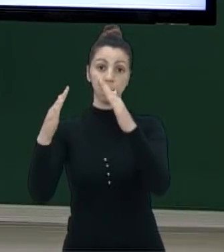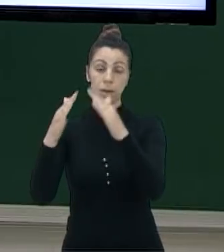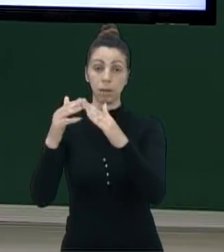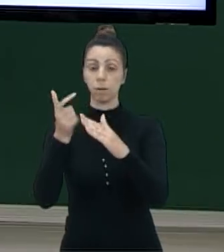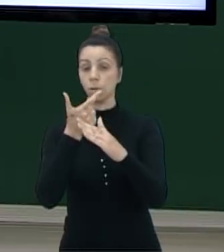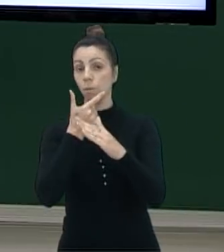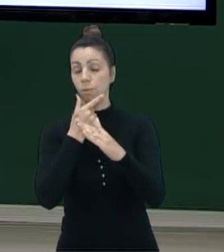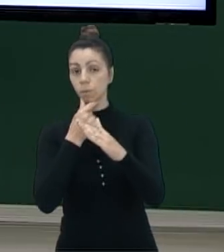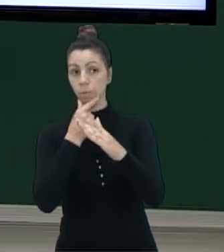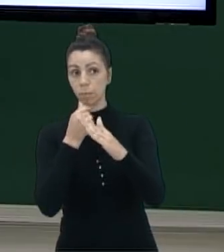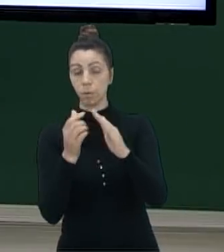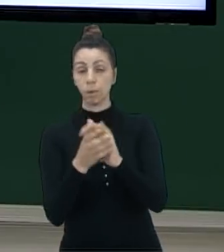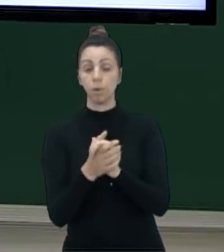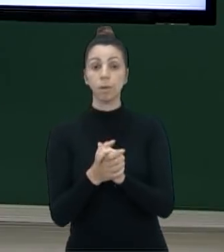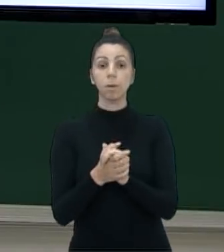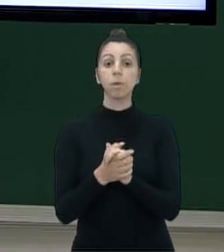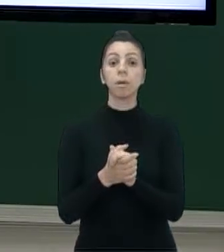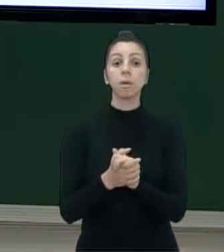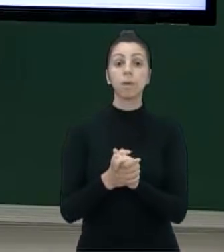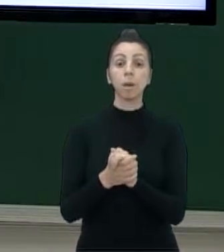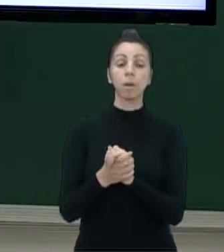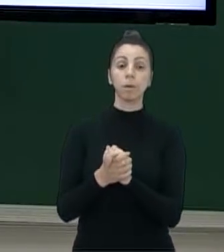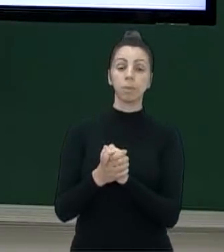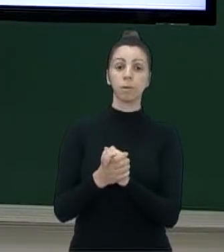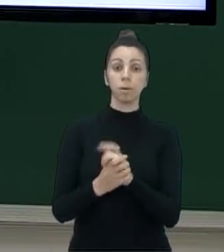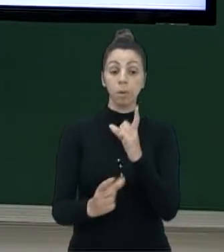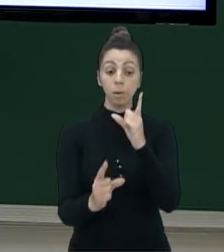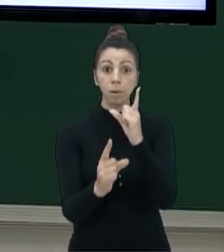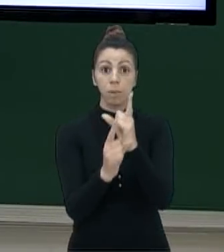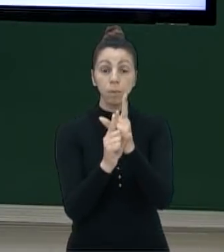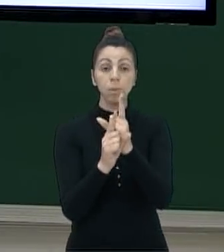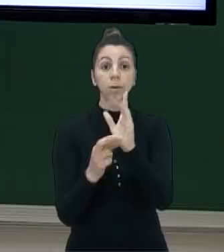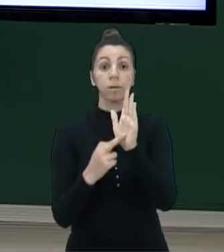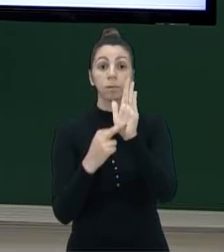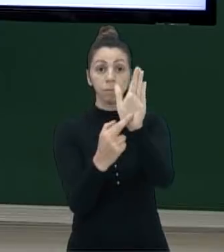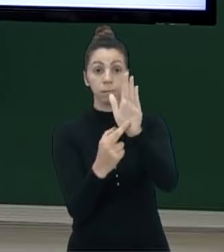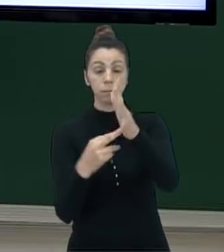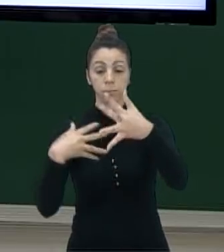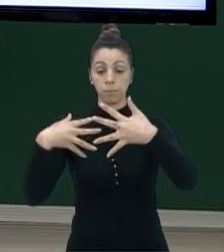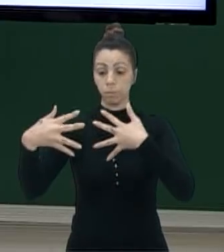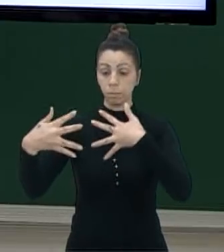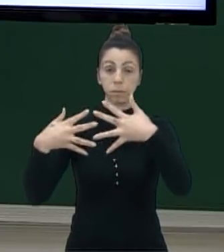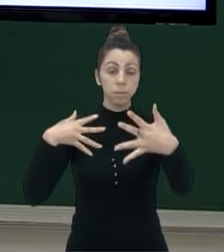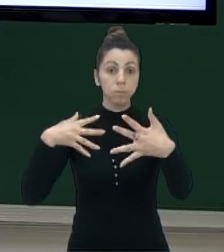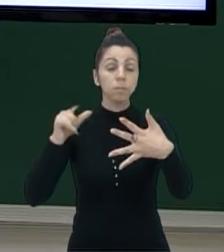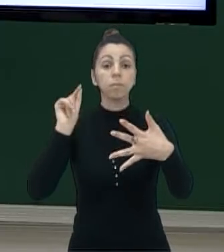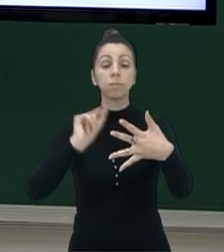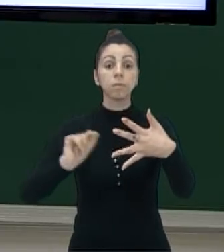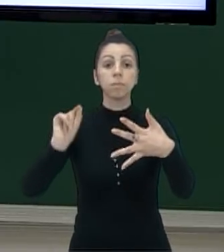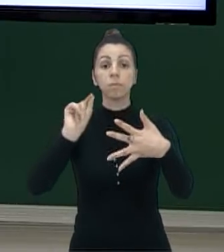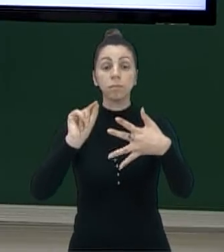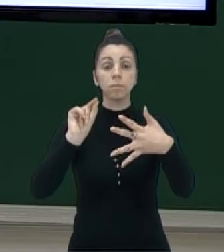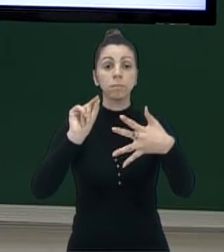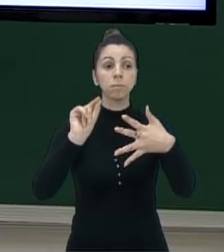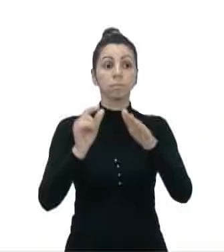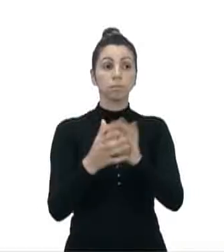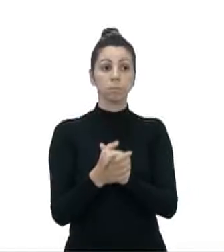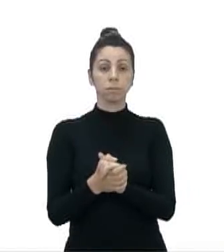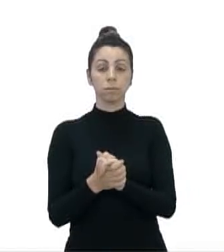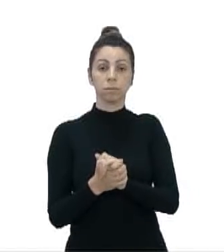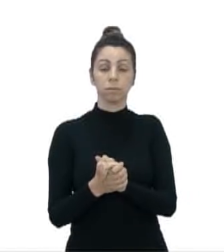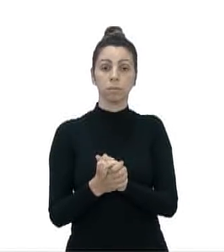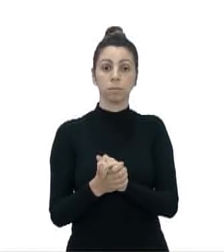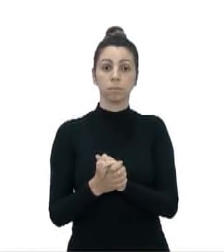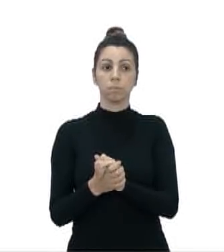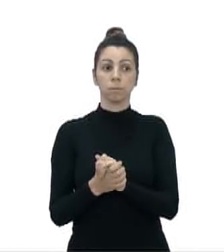e o ponto que representa a localização do terminal que ele utiliza tem a abscissa igual a